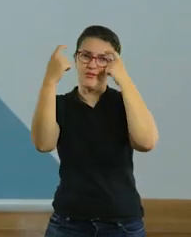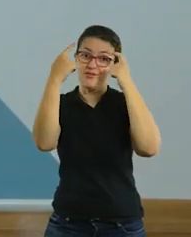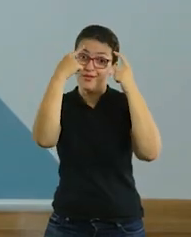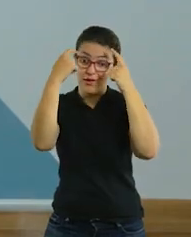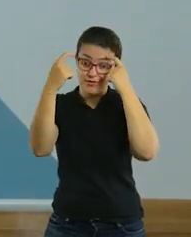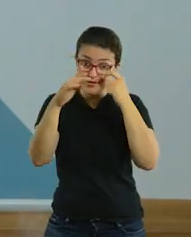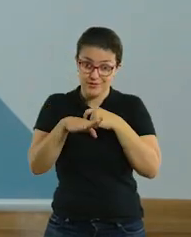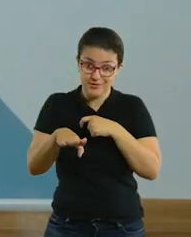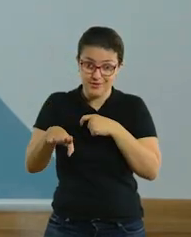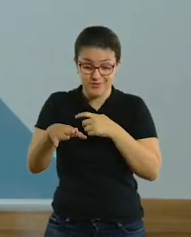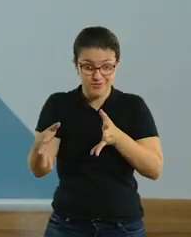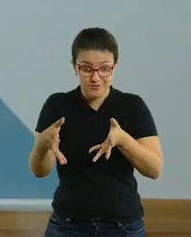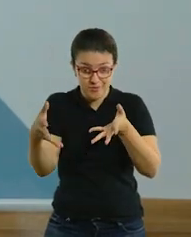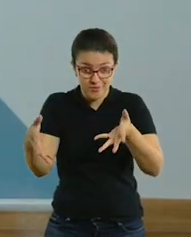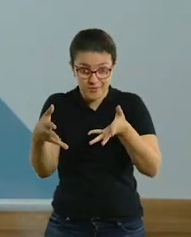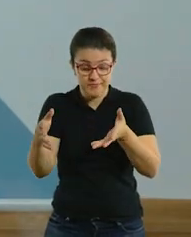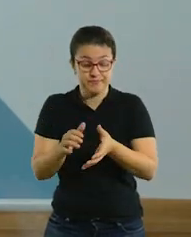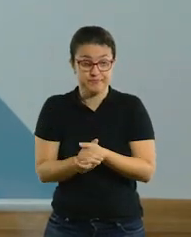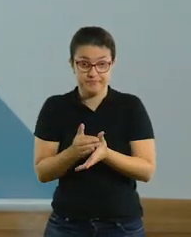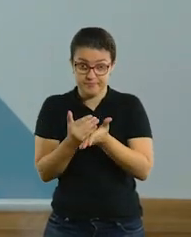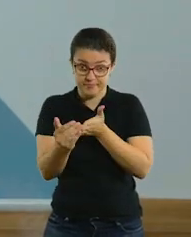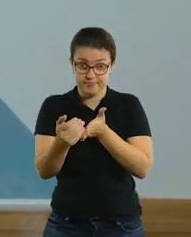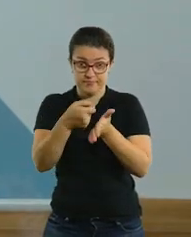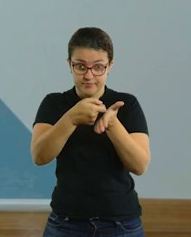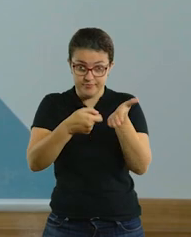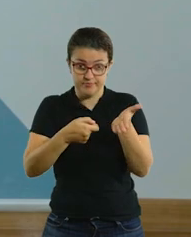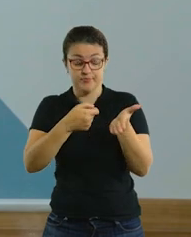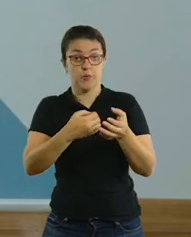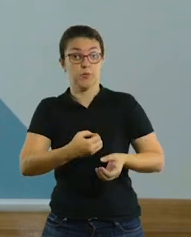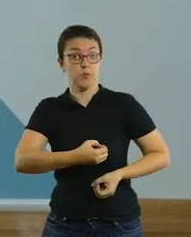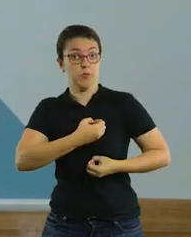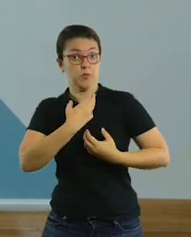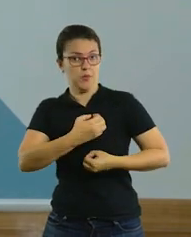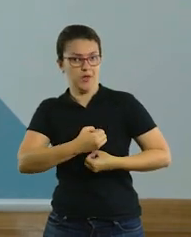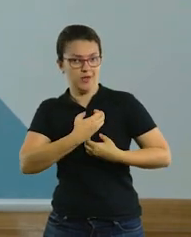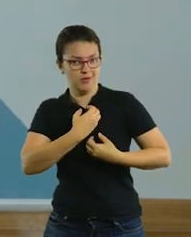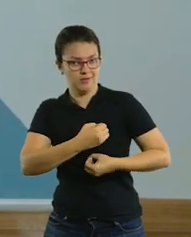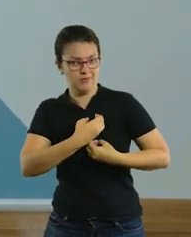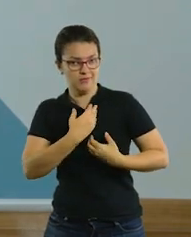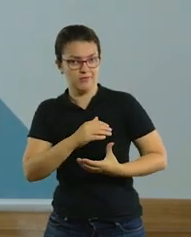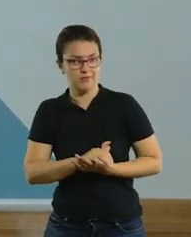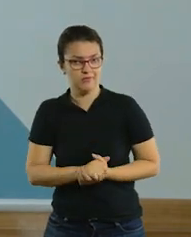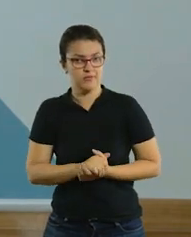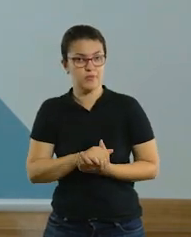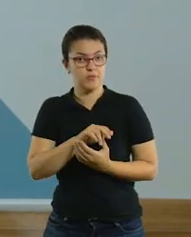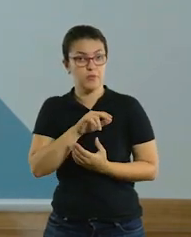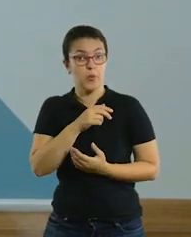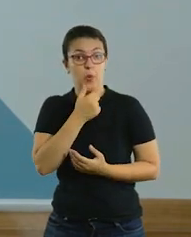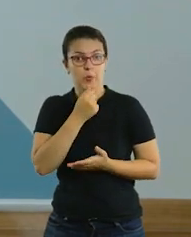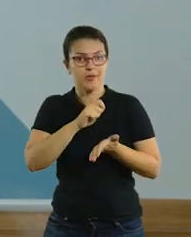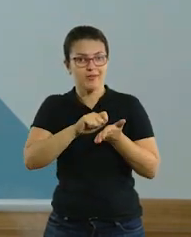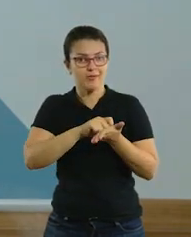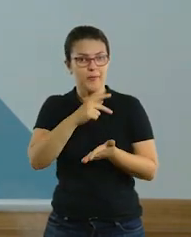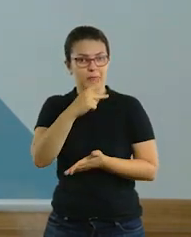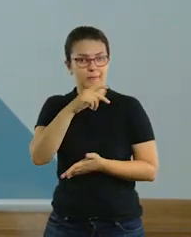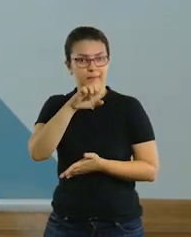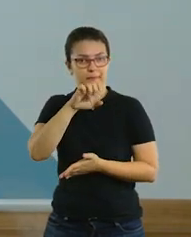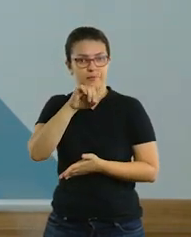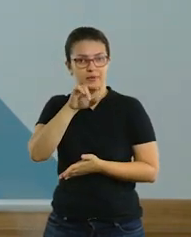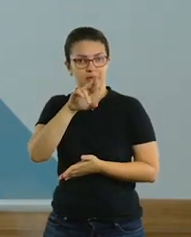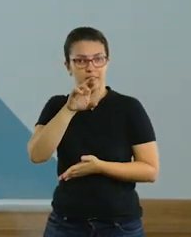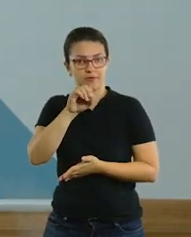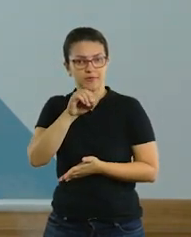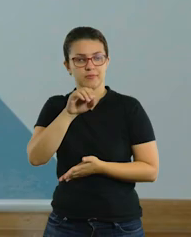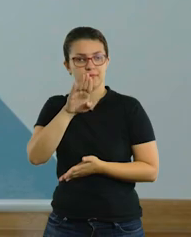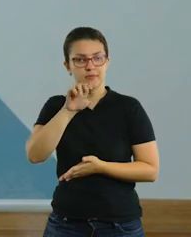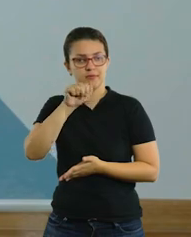começar, eu vou fazer a leitura de um poema. Esse poema é de Pedro Bandeira.